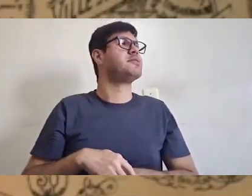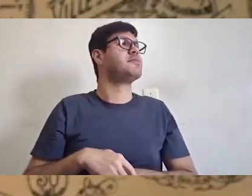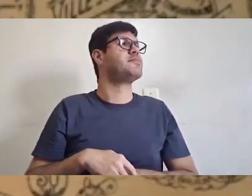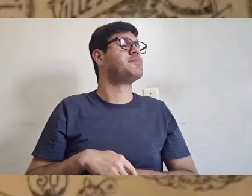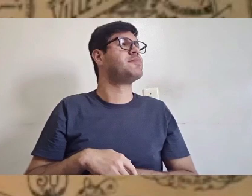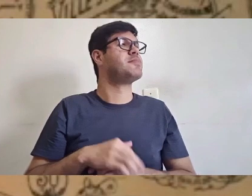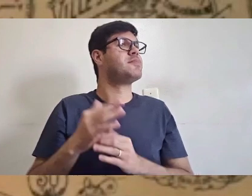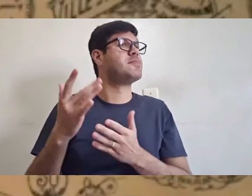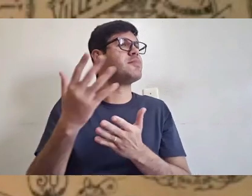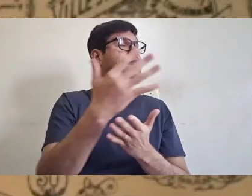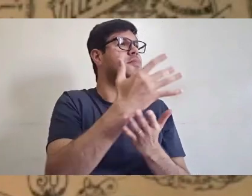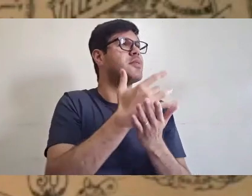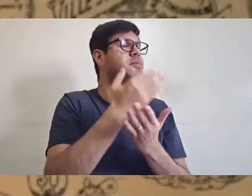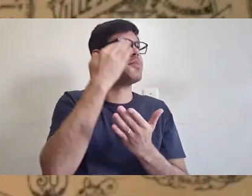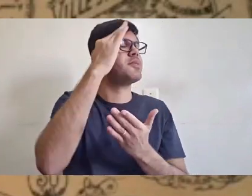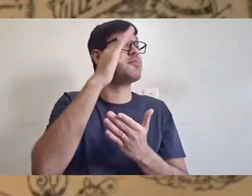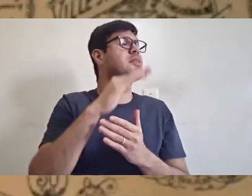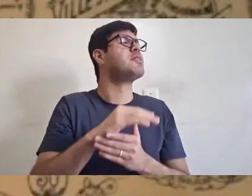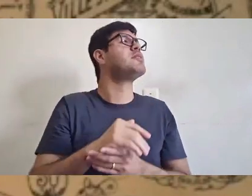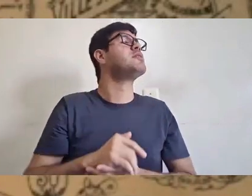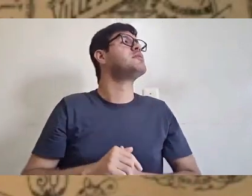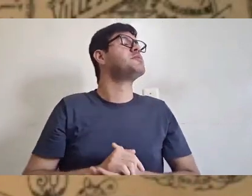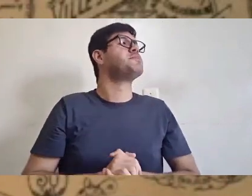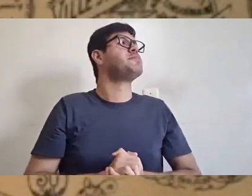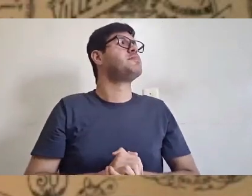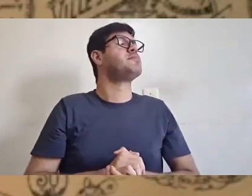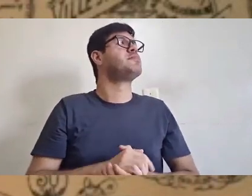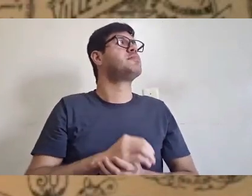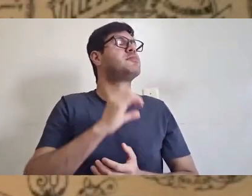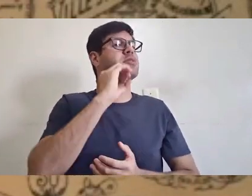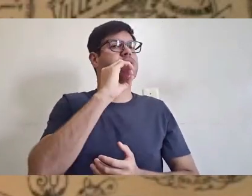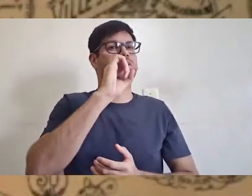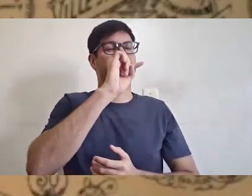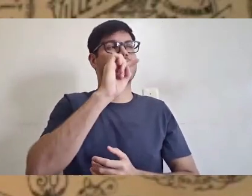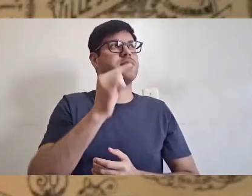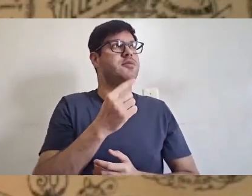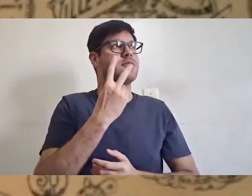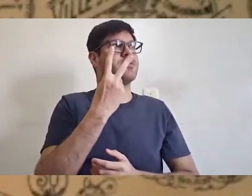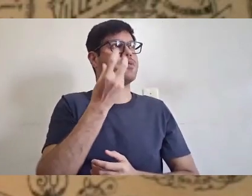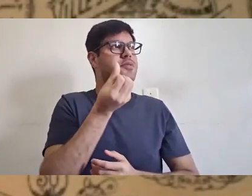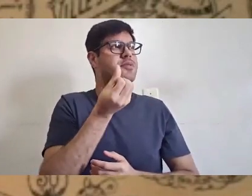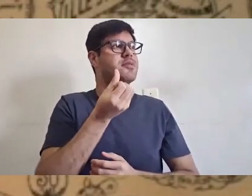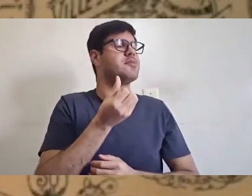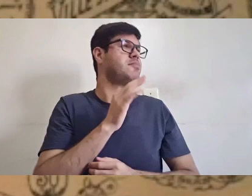que é a nossa principal arrecadação, estava em